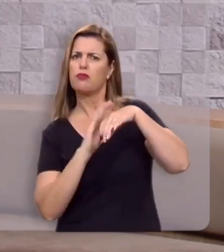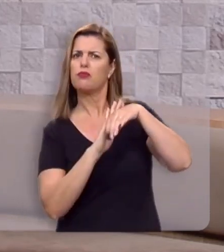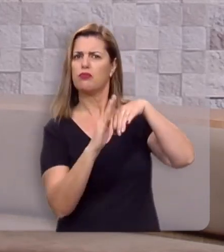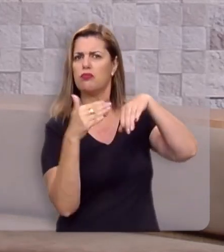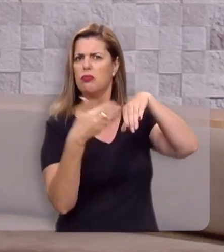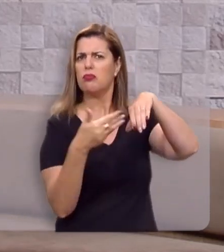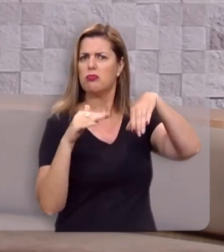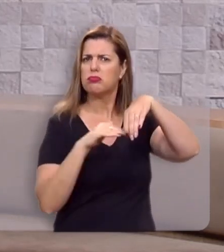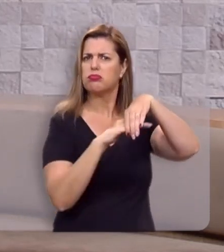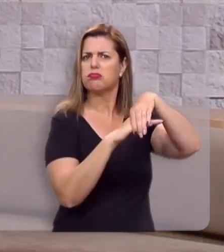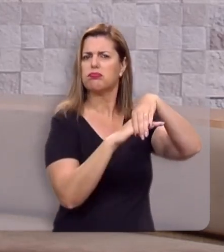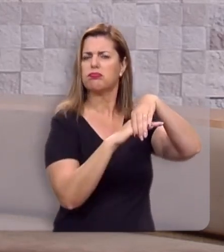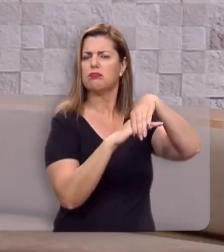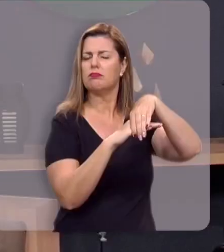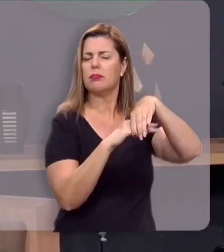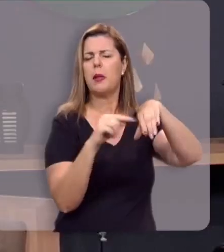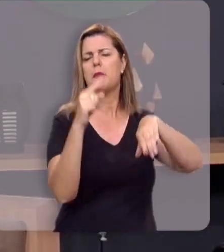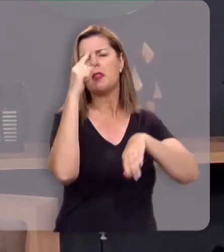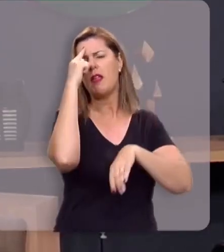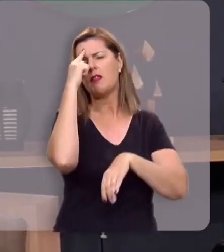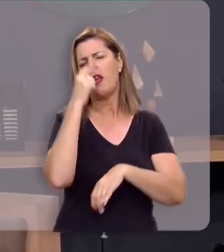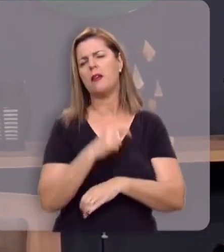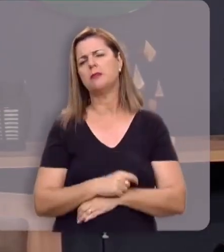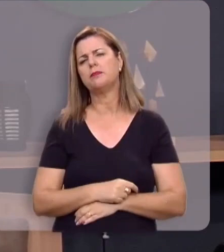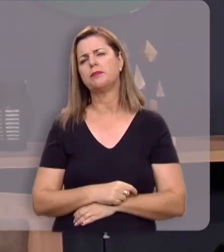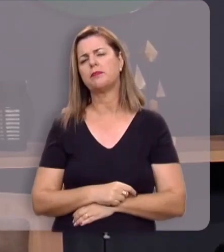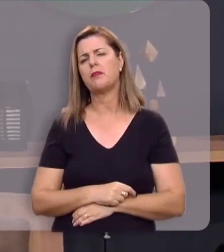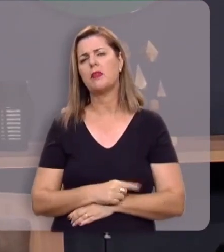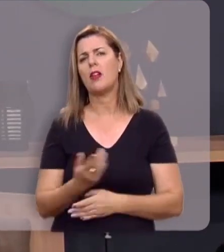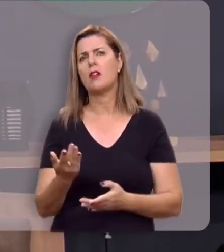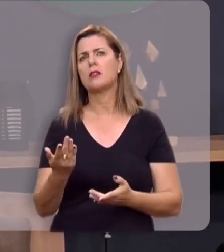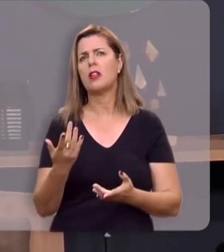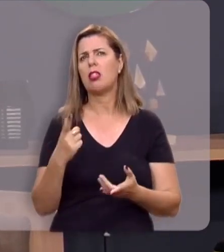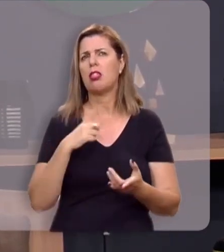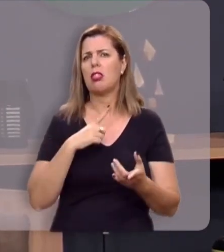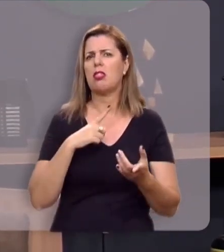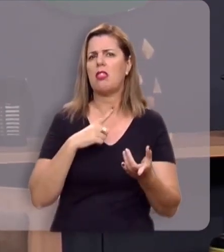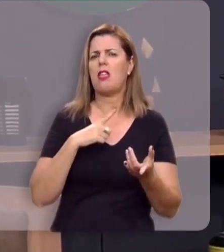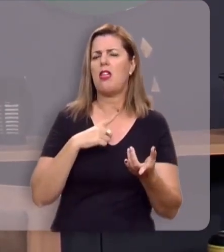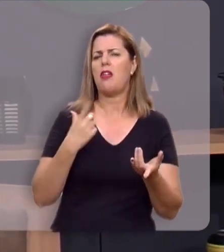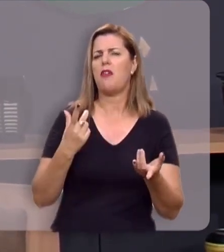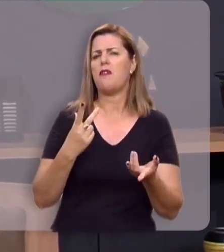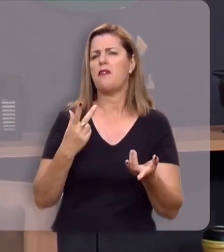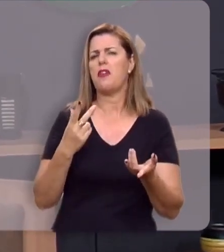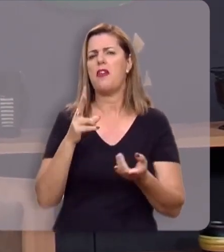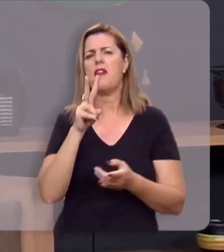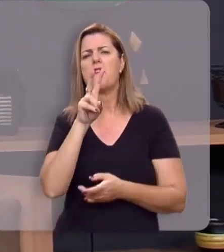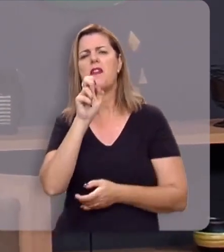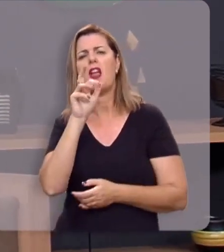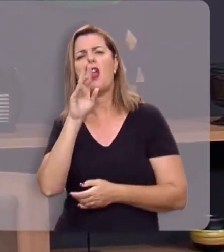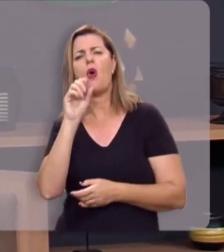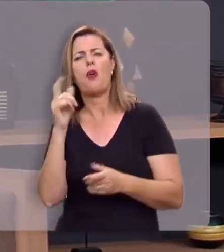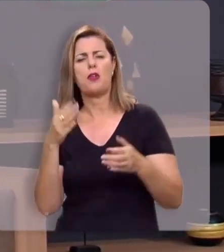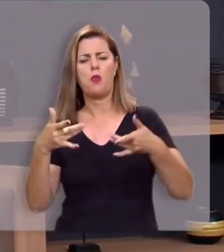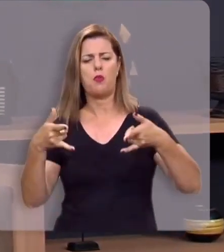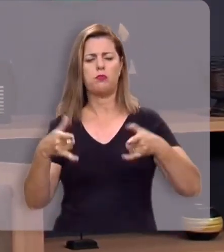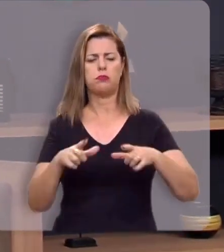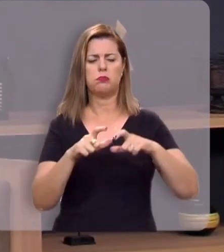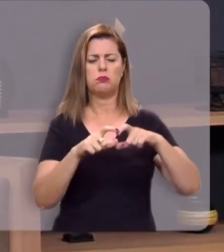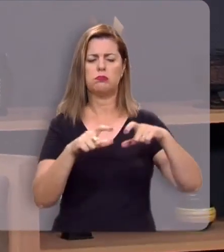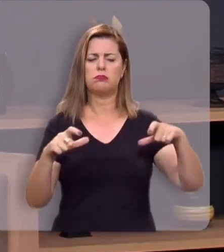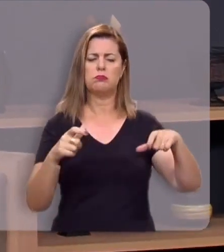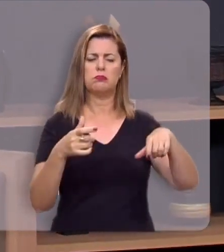foi sepultado. Imagine você que funeral, talvez um caixão de cedro,